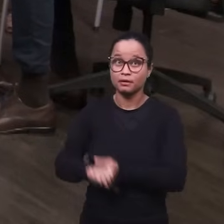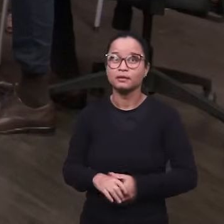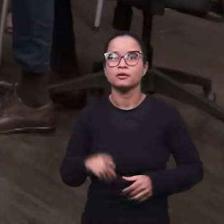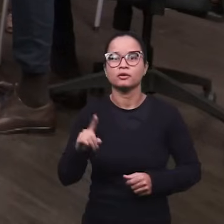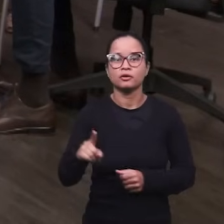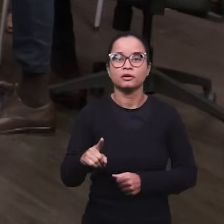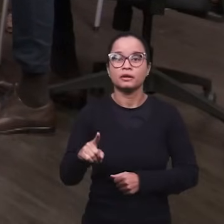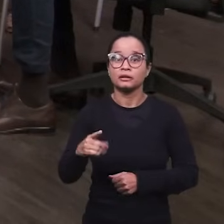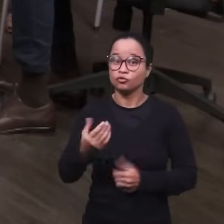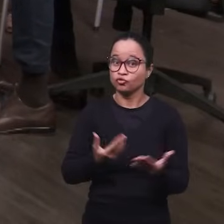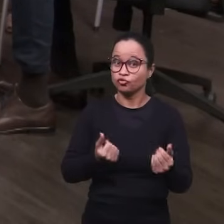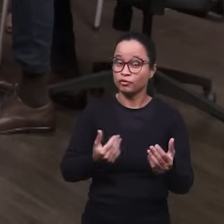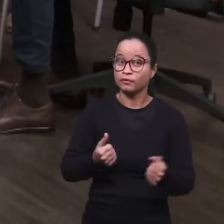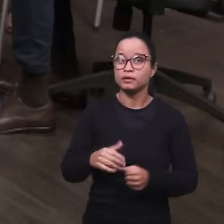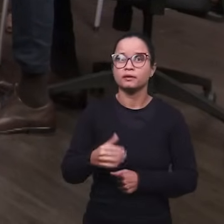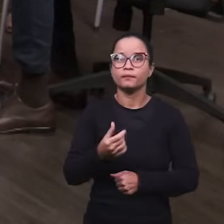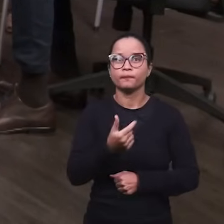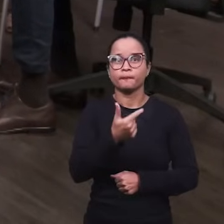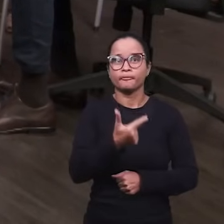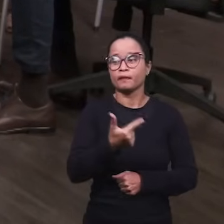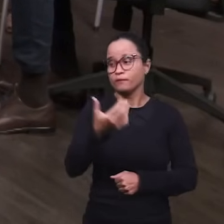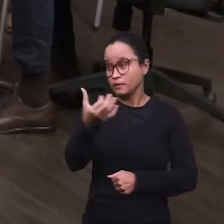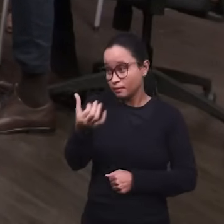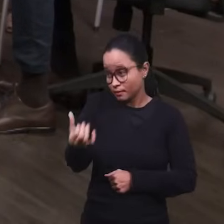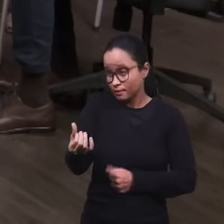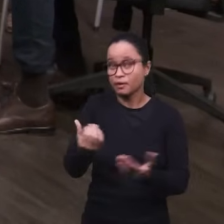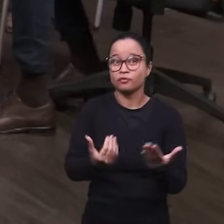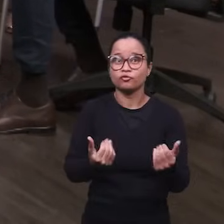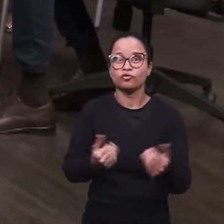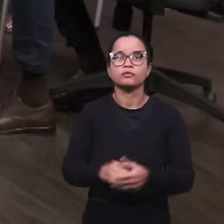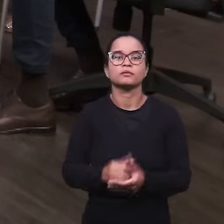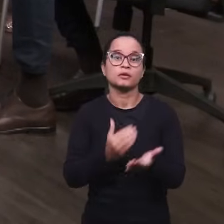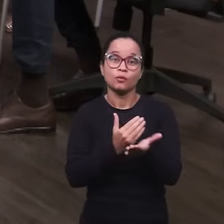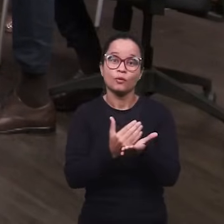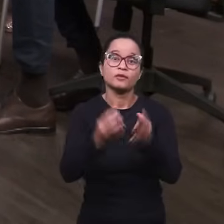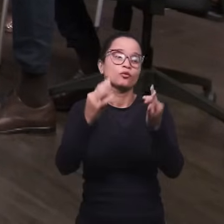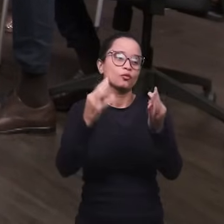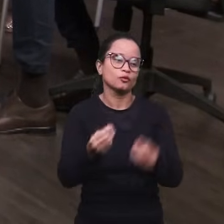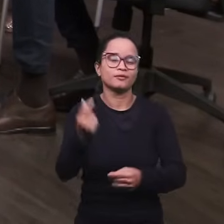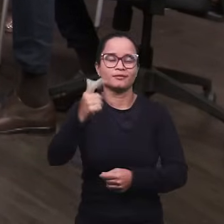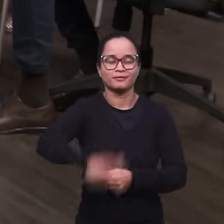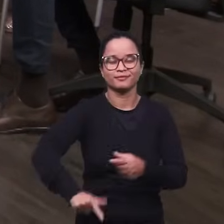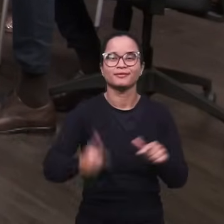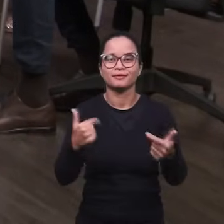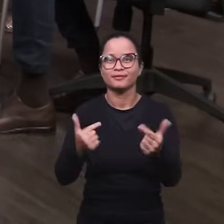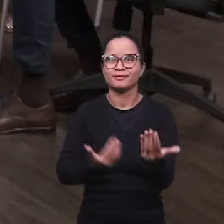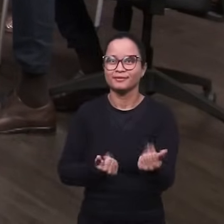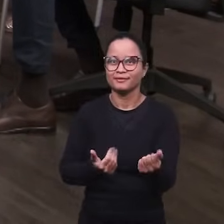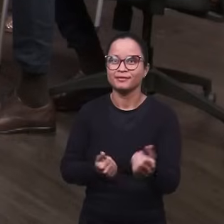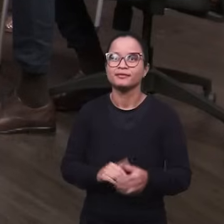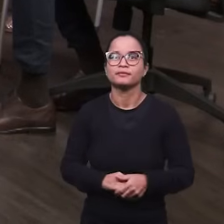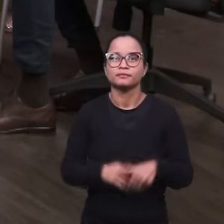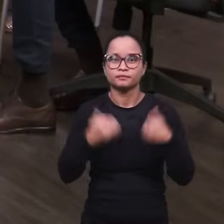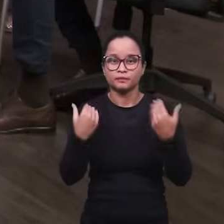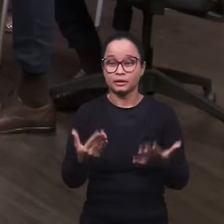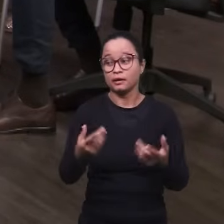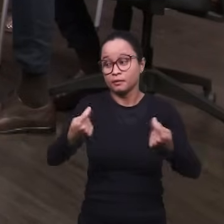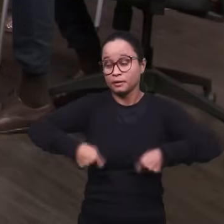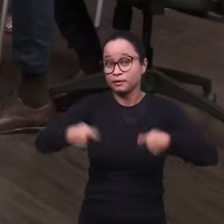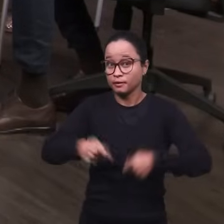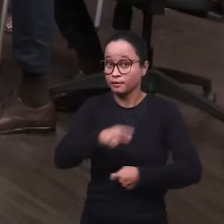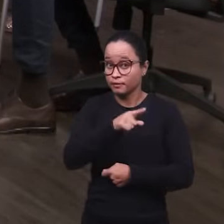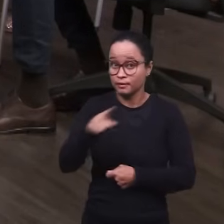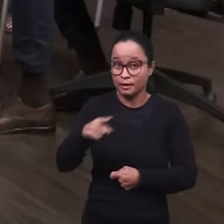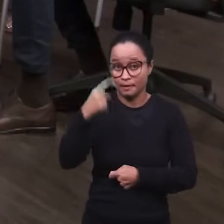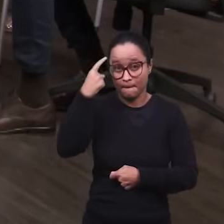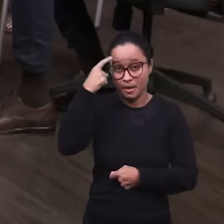seja, 26 jovens daqueles. Eu acabei com o trabalho de jovem, tive que começar tudo de novo, né? Mas assim, é preciso